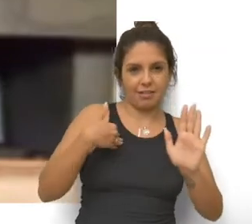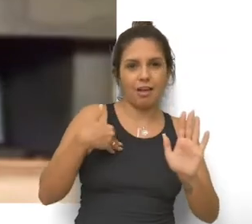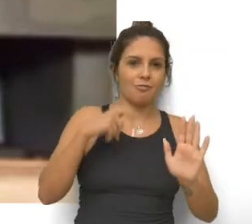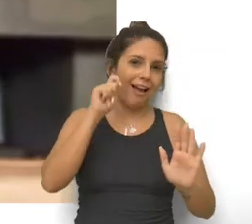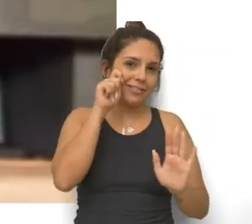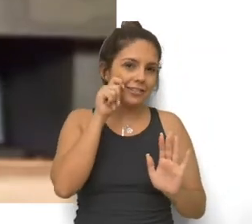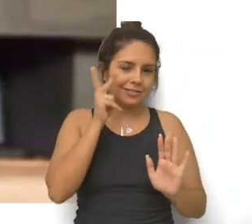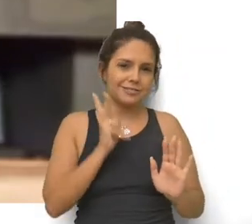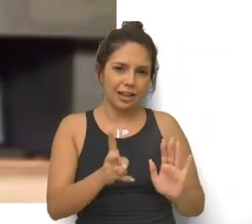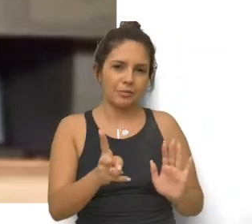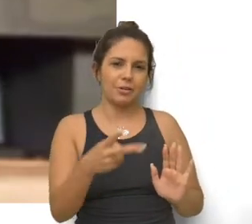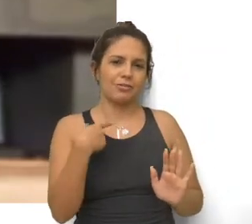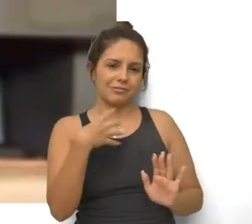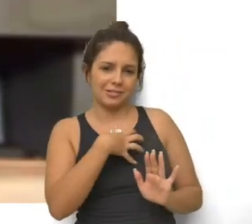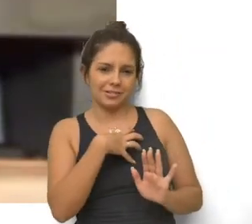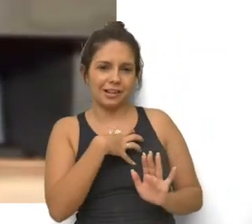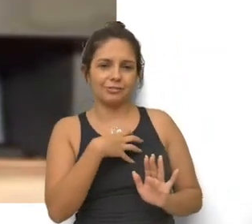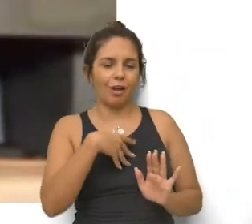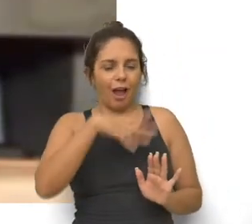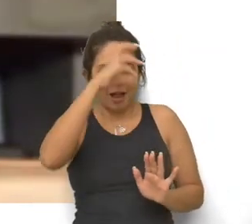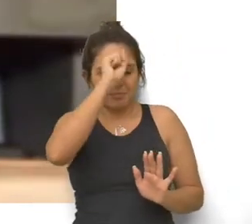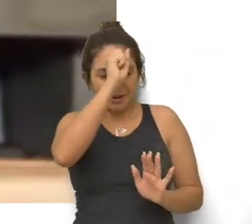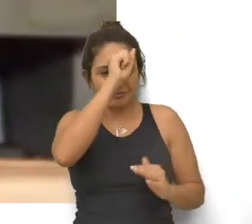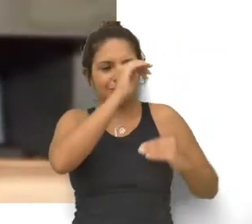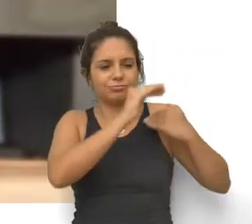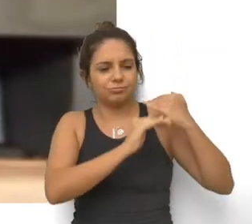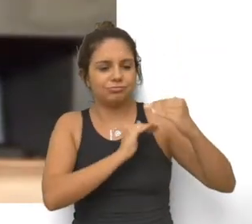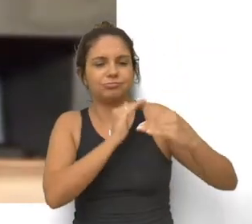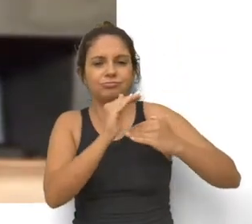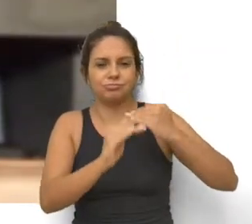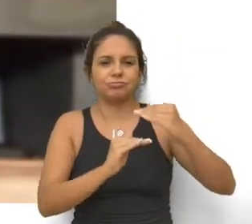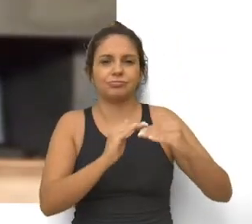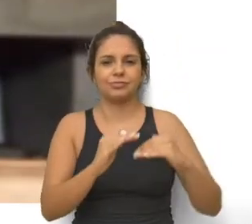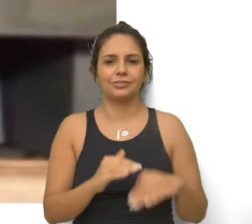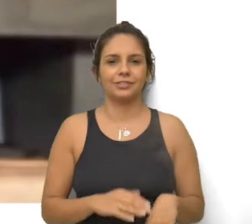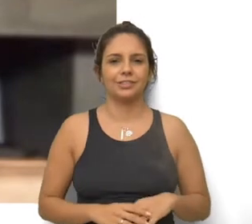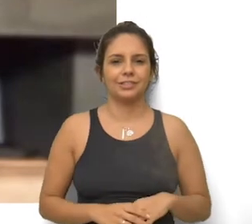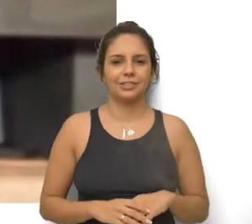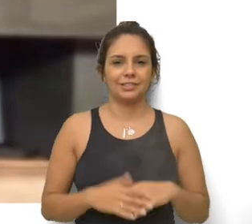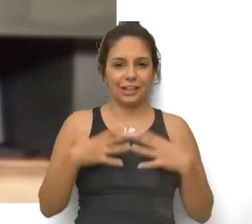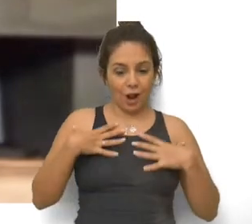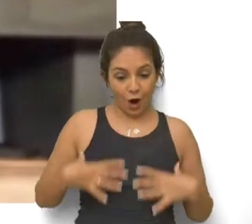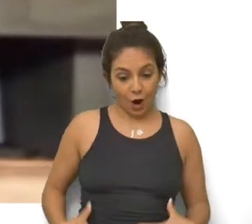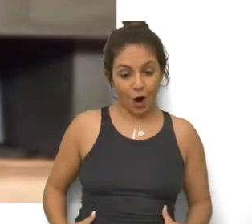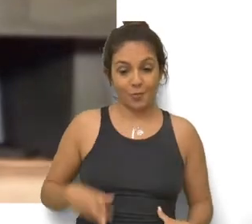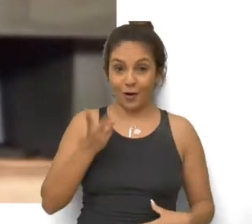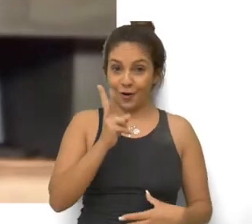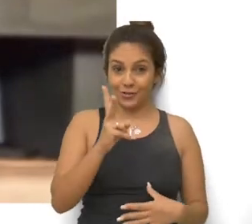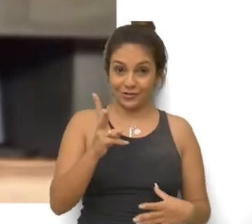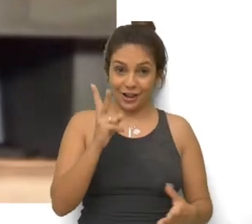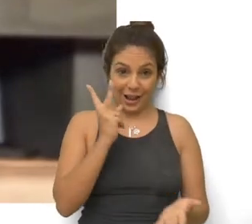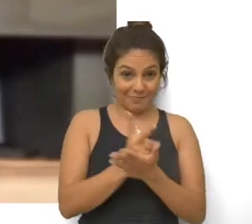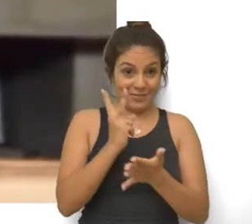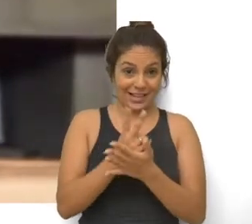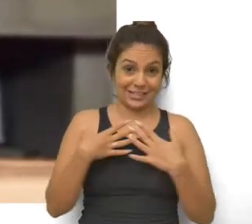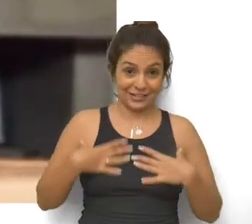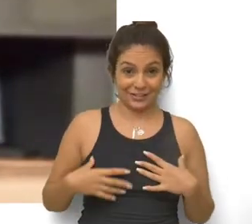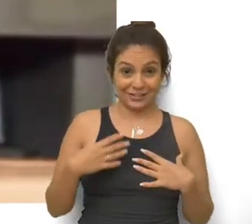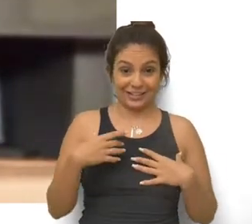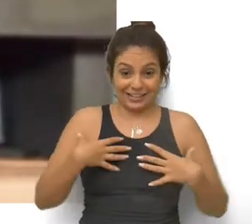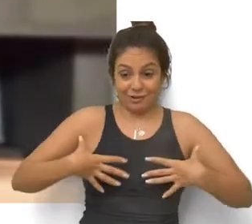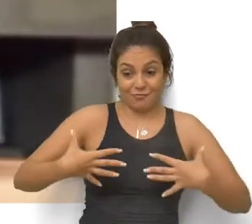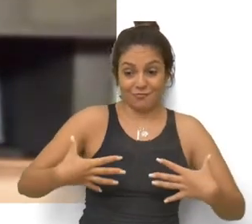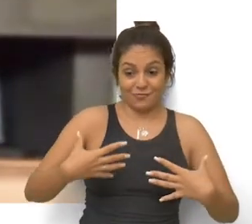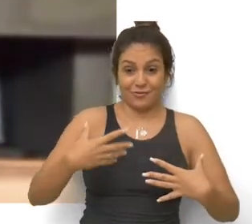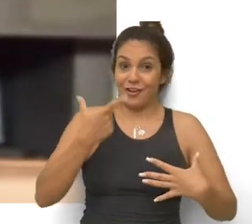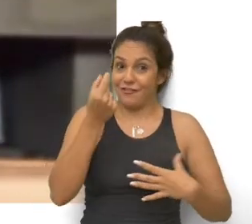mim de eu sentir que eu estou me atualizando em tudo, até de caber na roupa dela, sabe, ao longo de